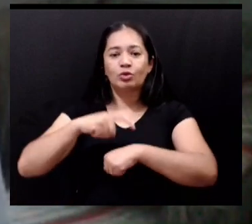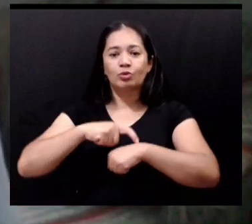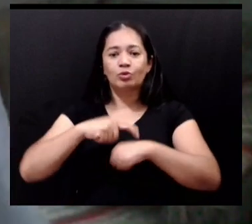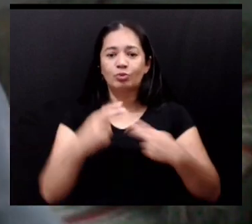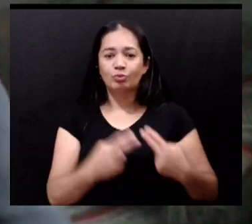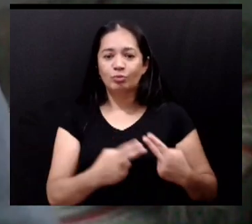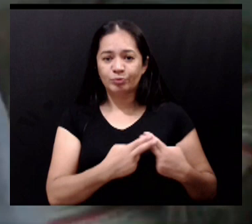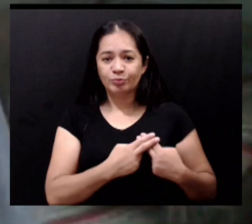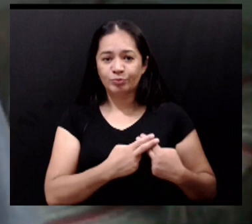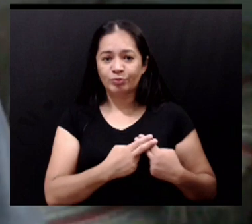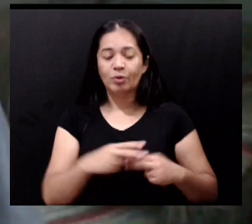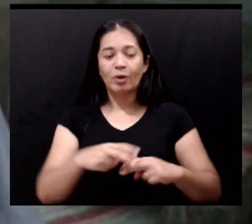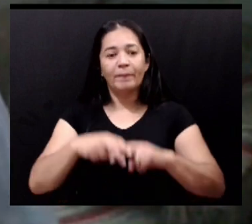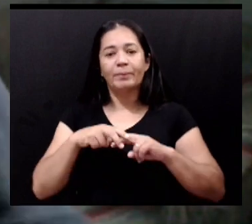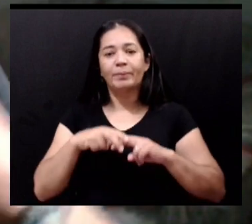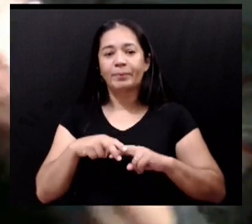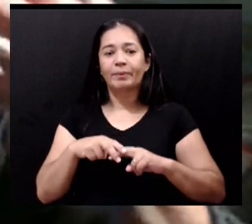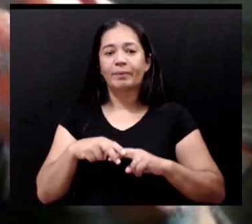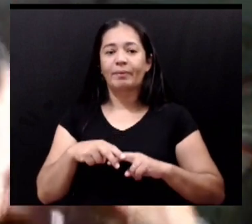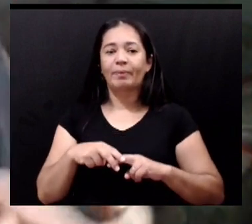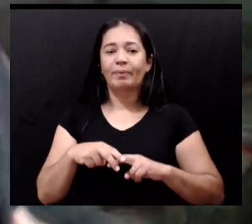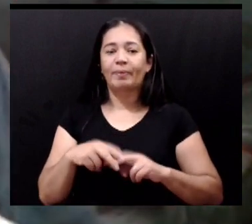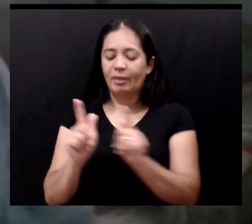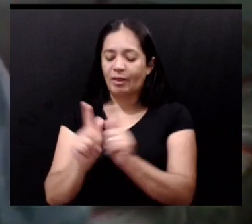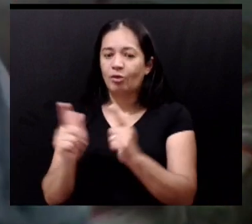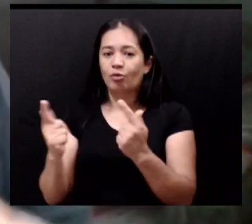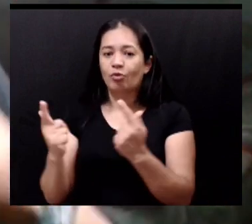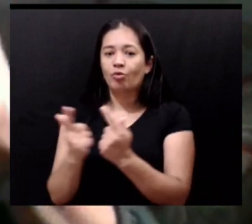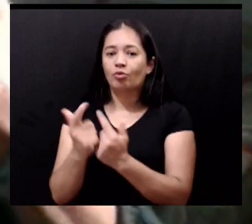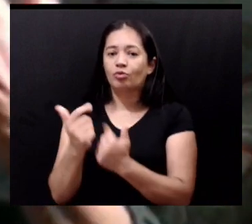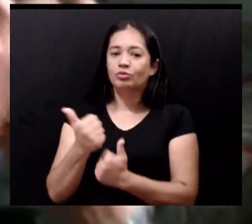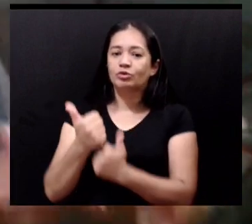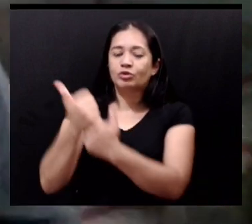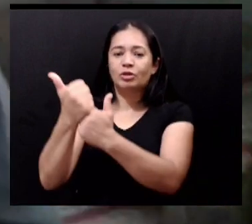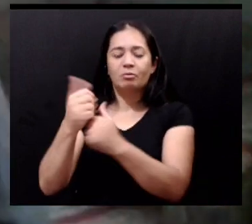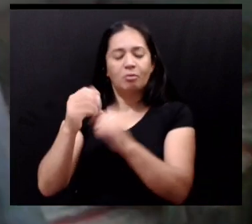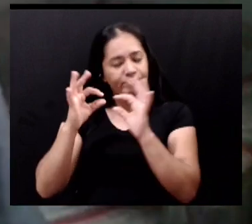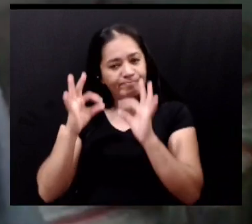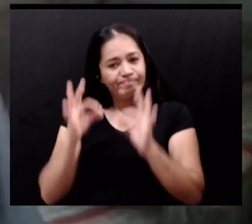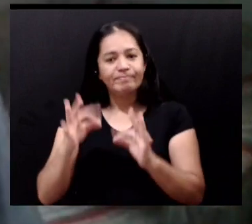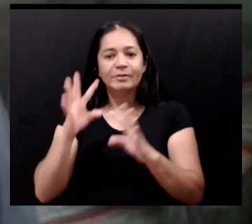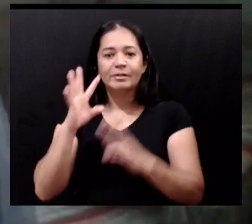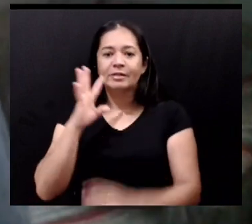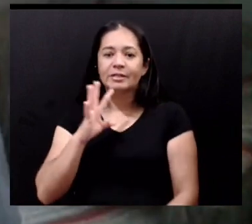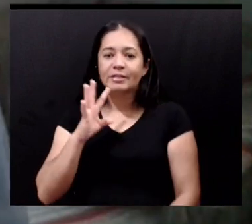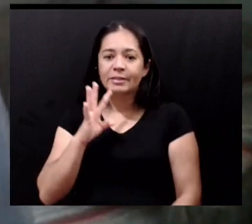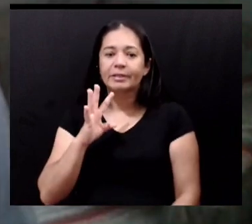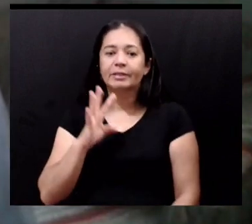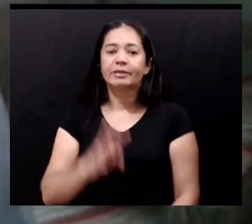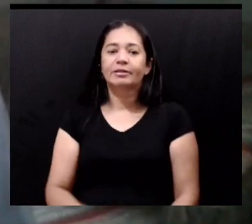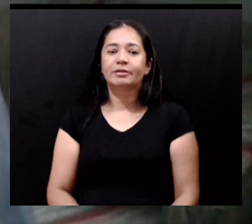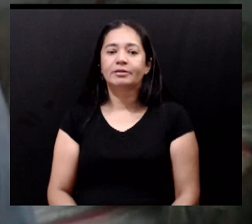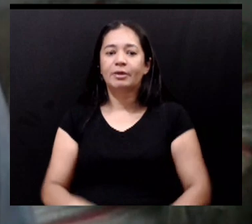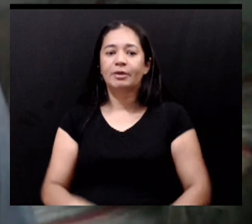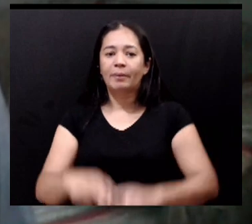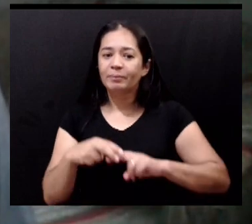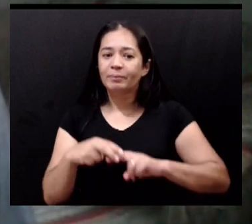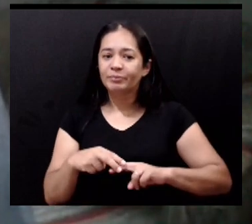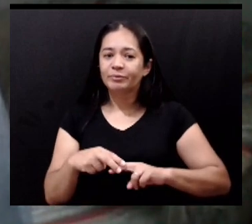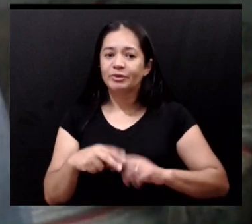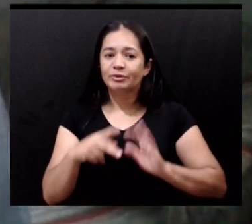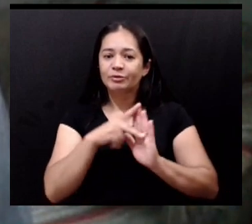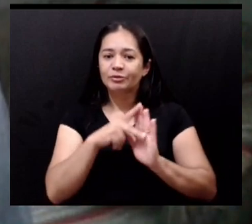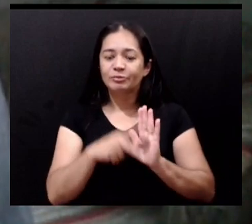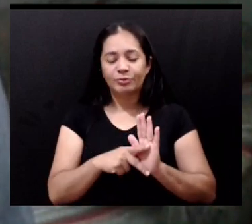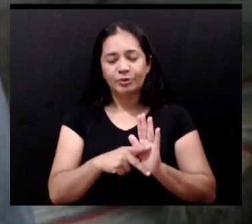que os grupos de apoio funcionam legal, por isso que os cadernos terapêuticos